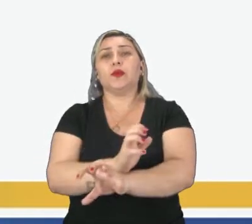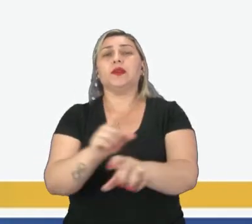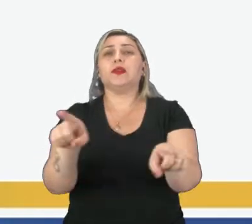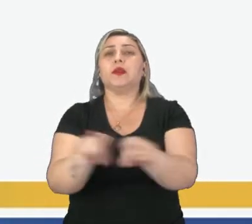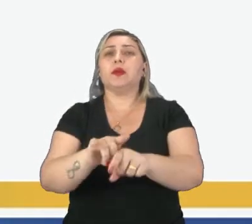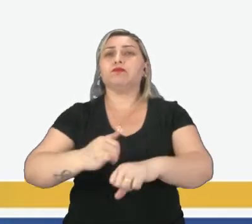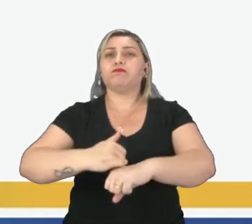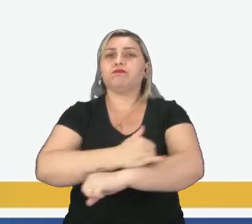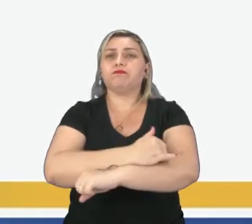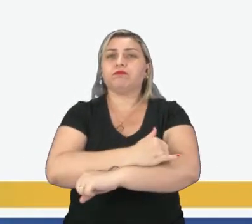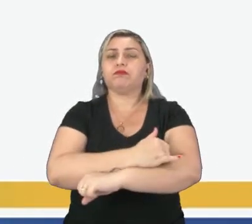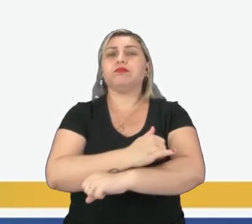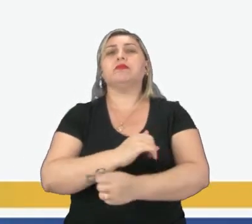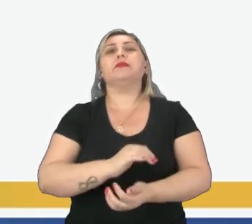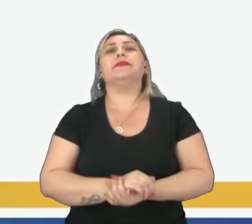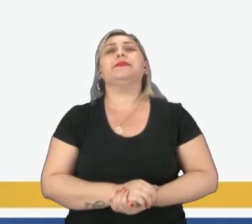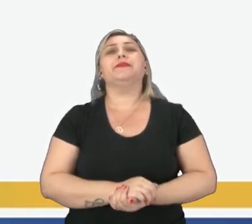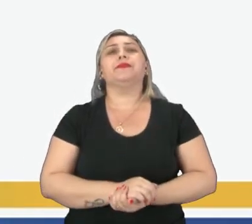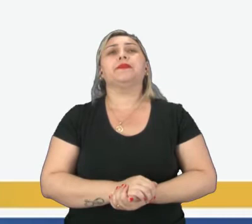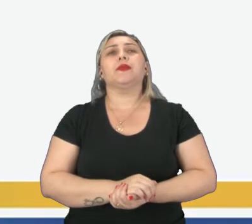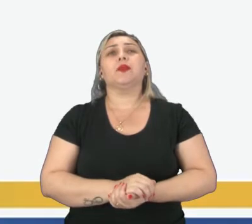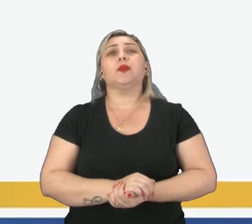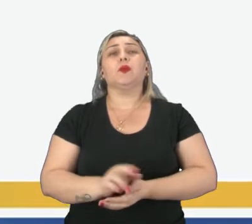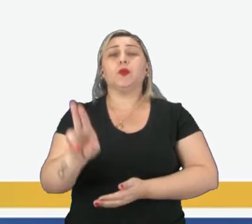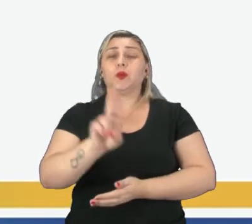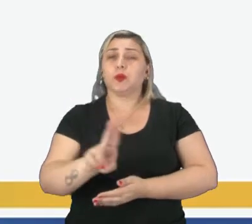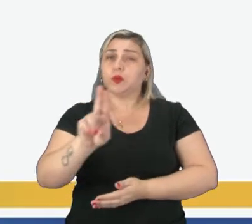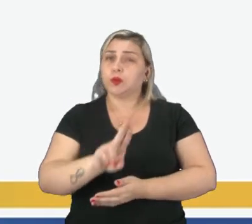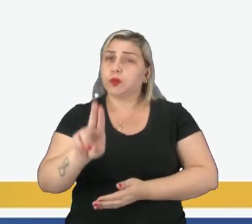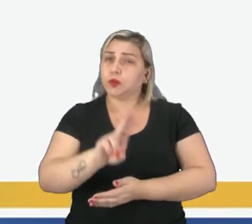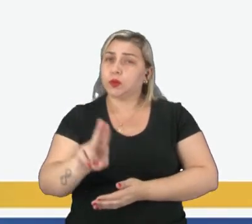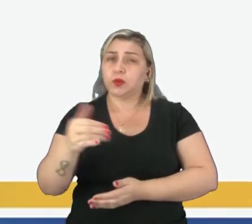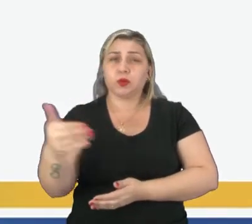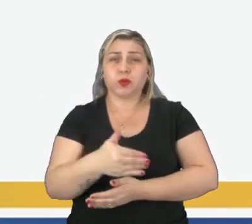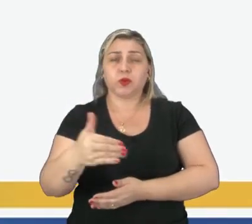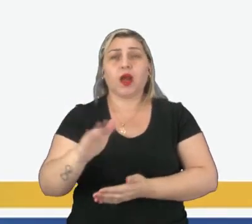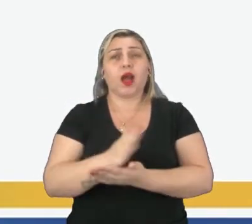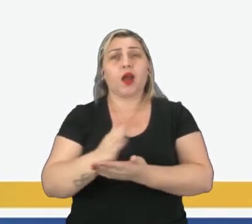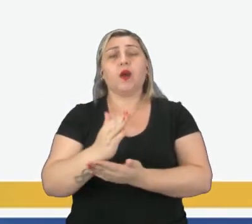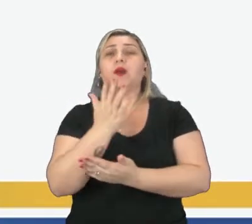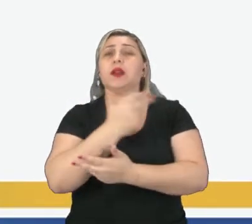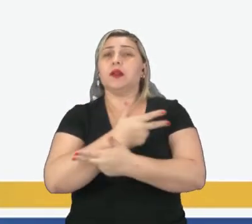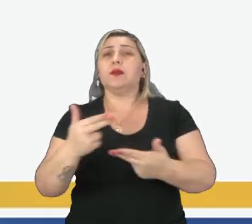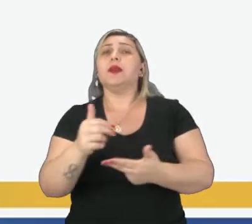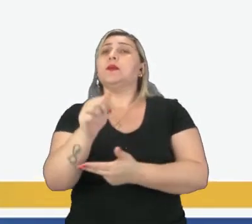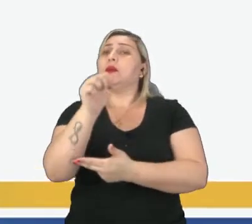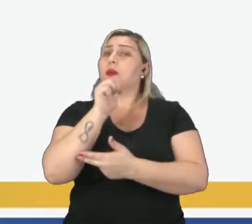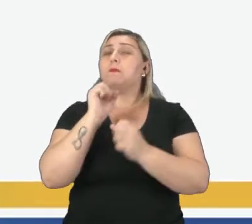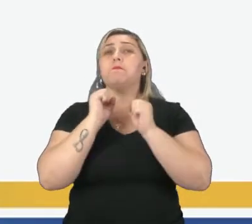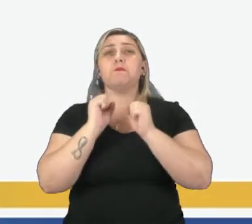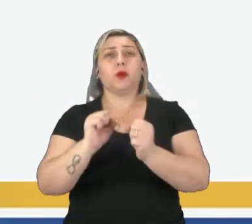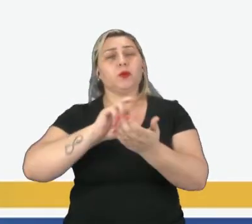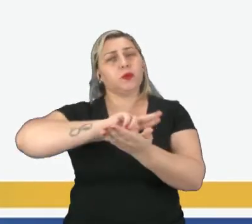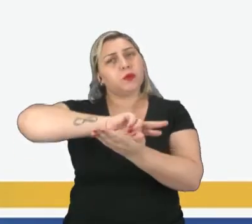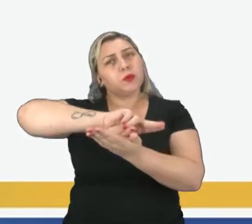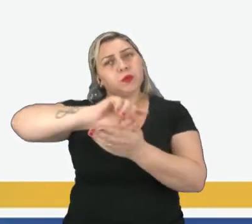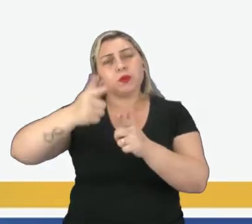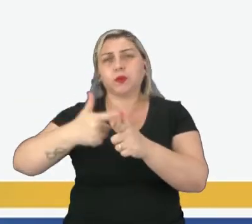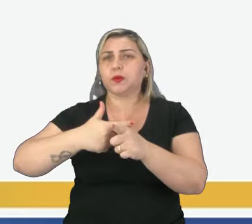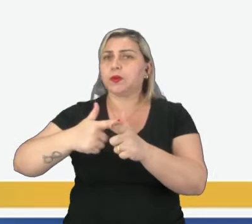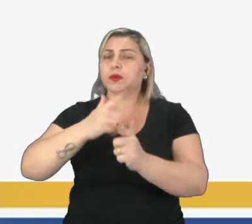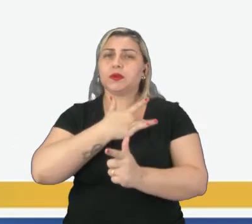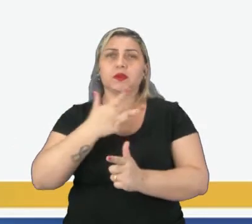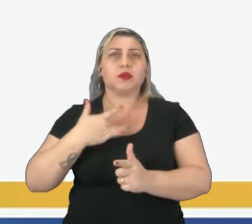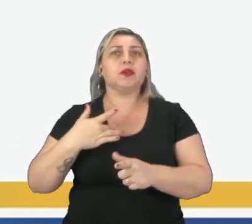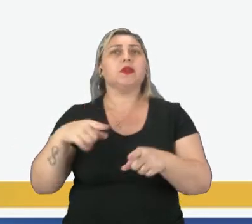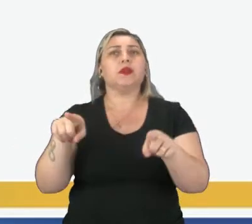da obesidade. O consumo exagerado de alguns alimentos e bebidas podem gerar diversos problemas e